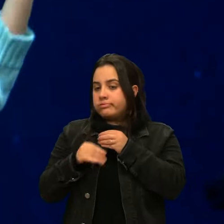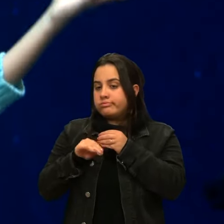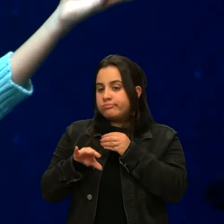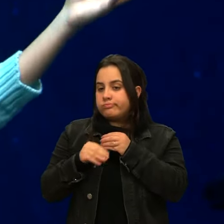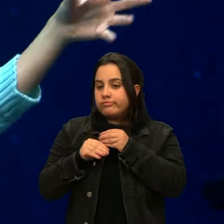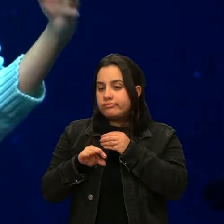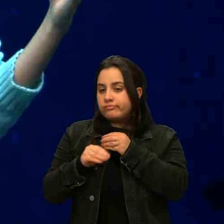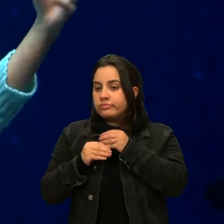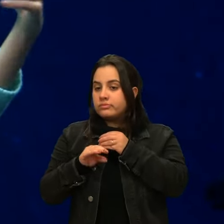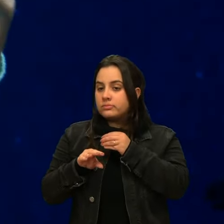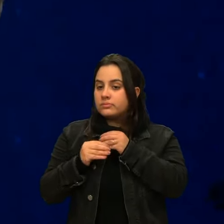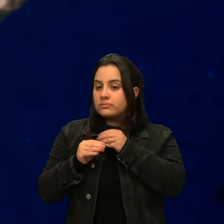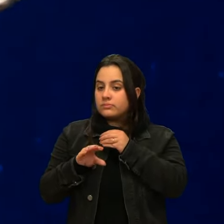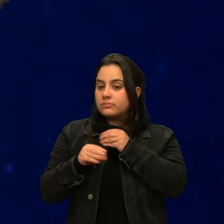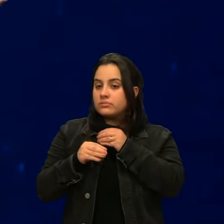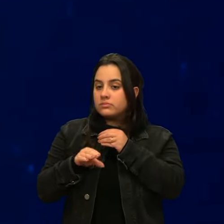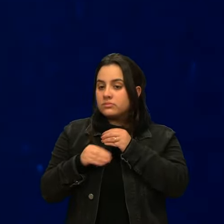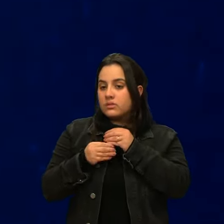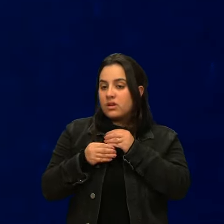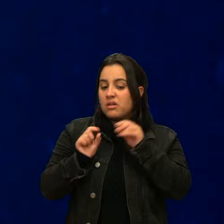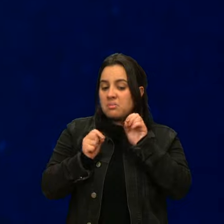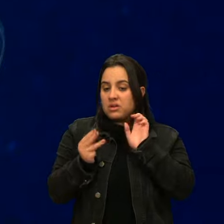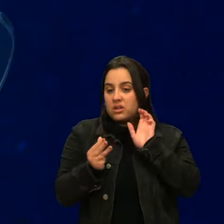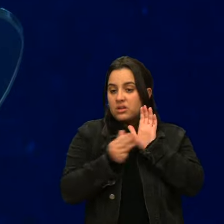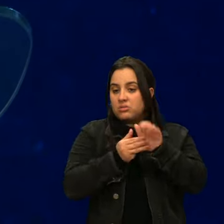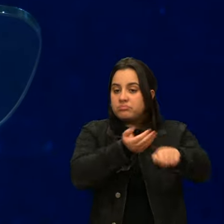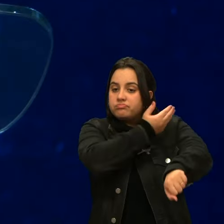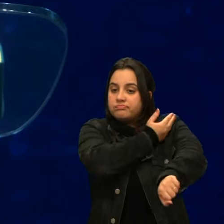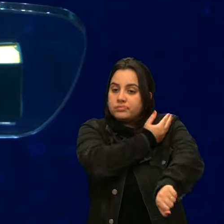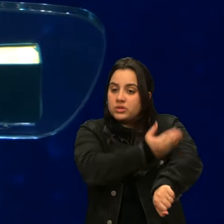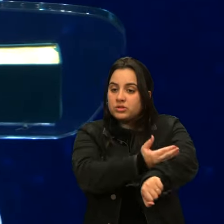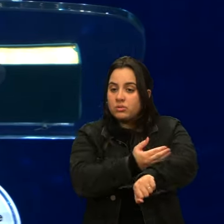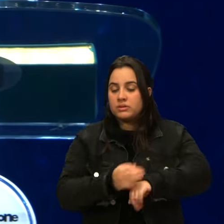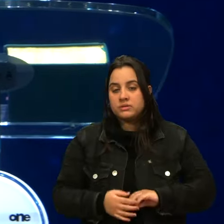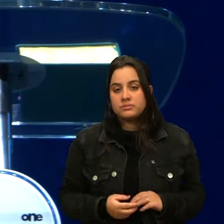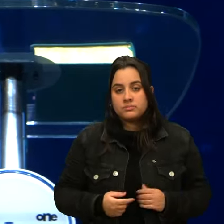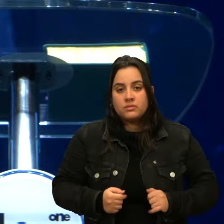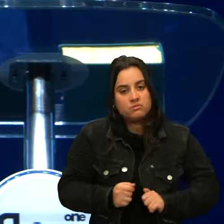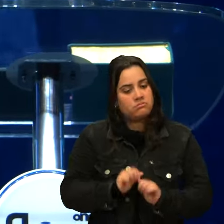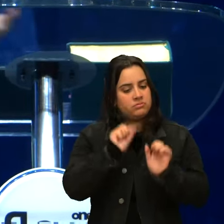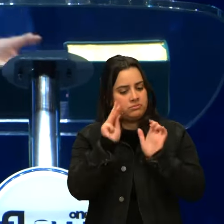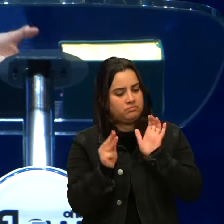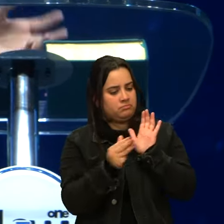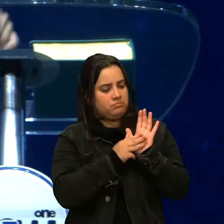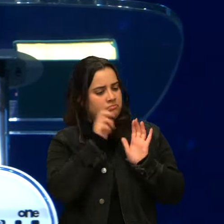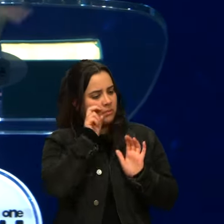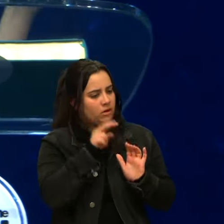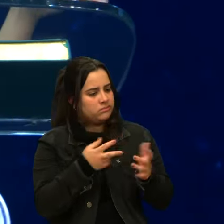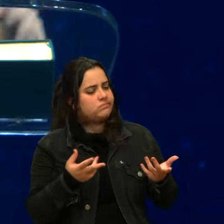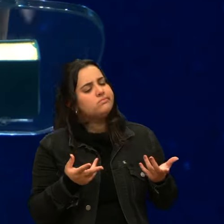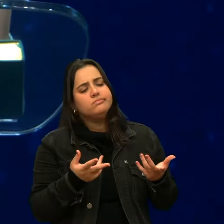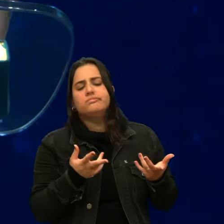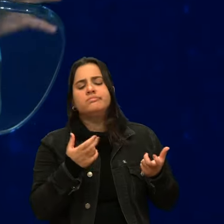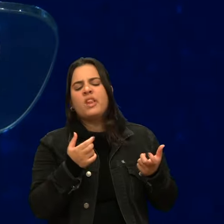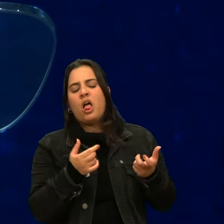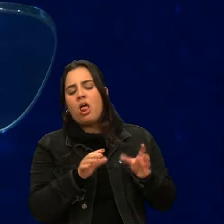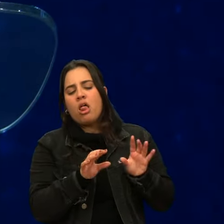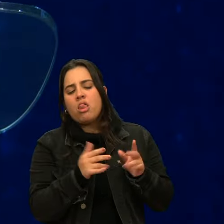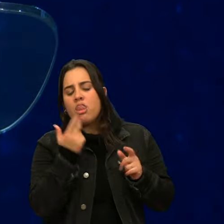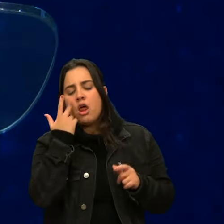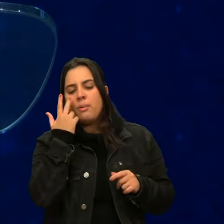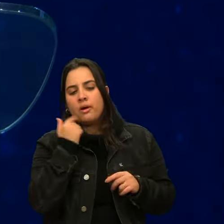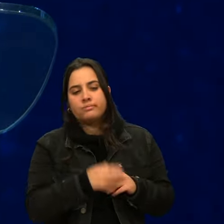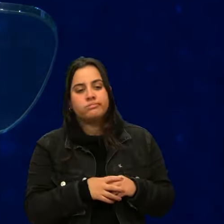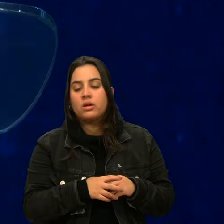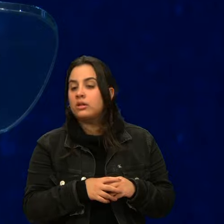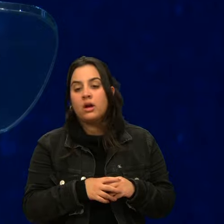uma rotina para que Daniel se acostumasse com aquilo. Para que Daniel olhasse para aquelas coisas e achasse normal. A comida era só a primeira